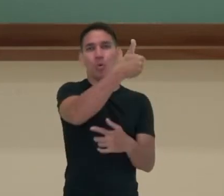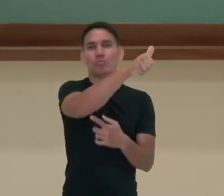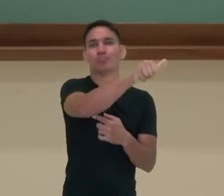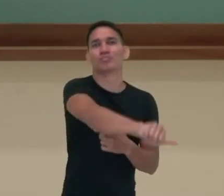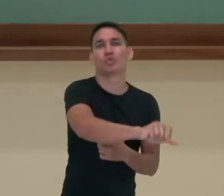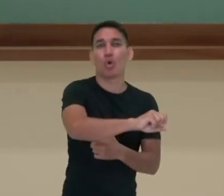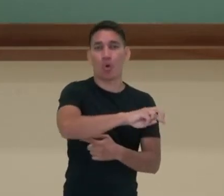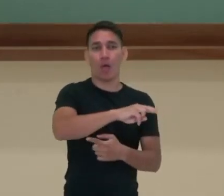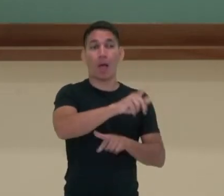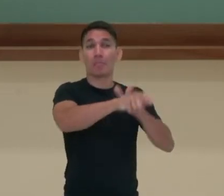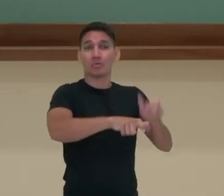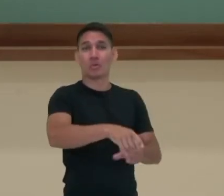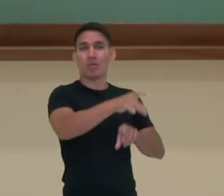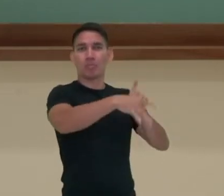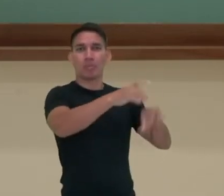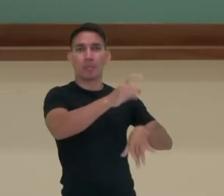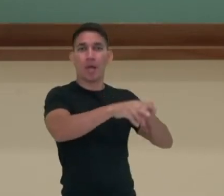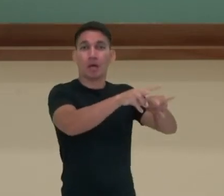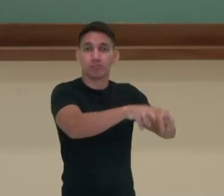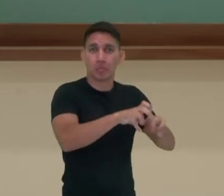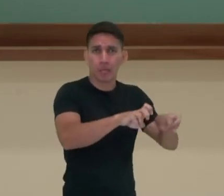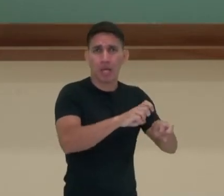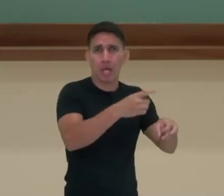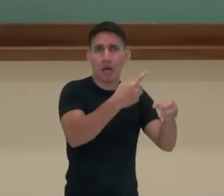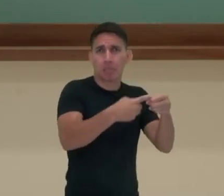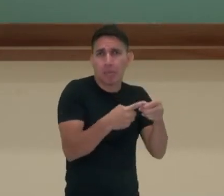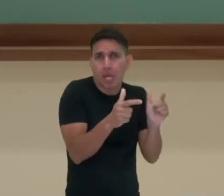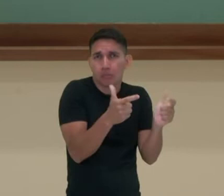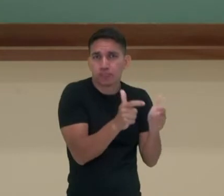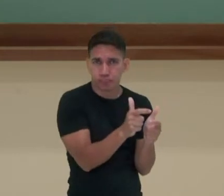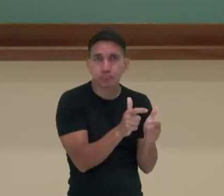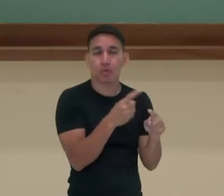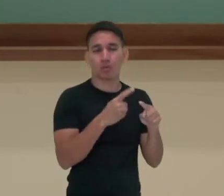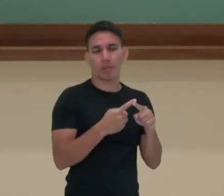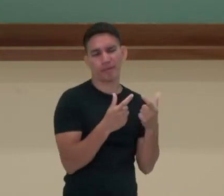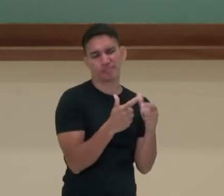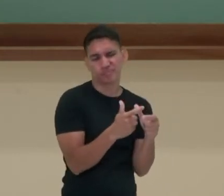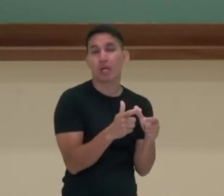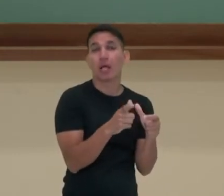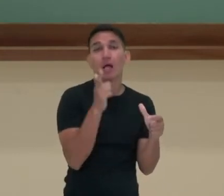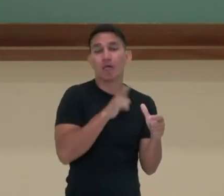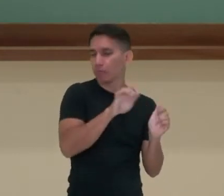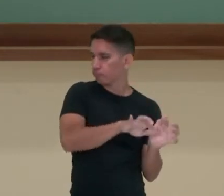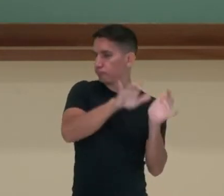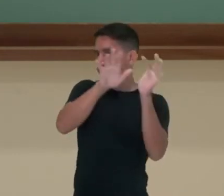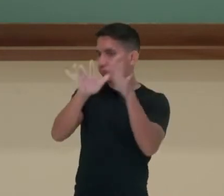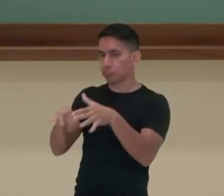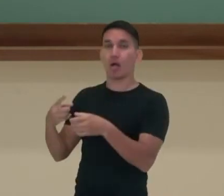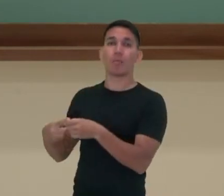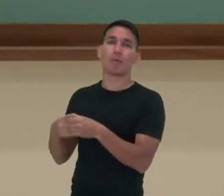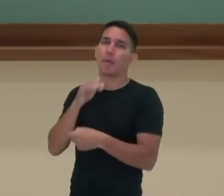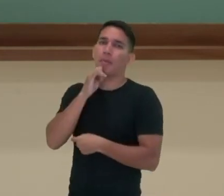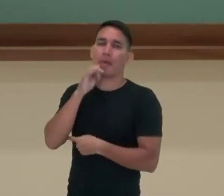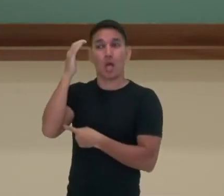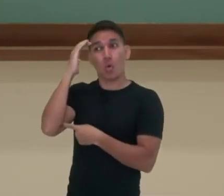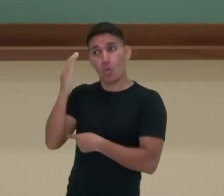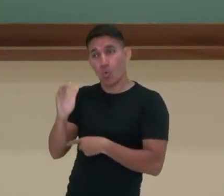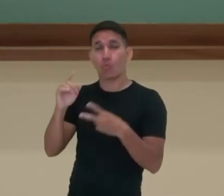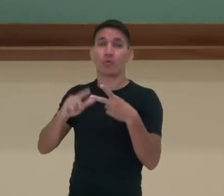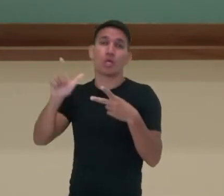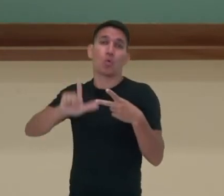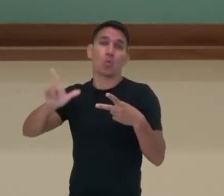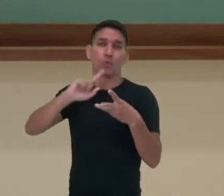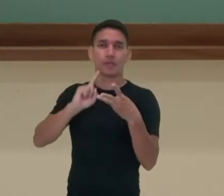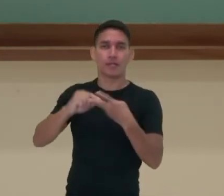da zona rural ou das pequenas cidades, né, pequeniníssimas cidades, para as grandes cidades, como Curitiba,